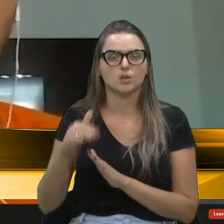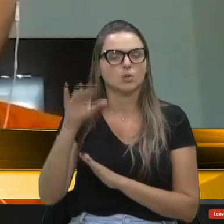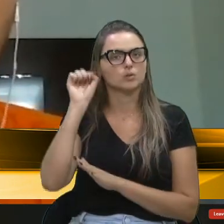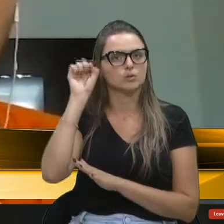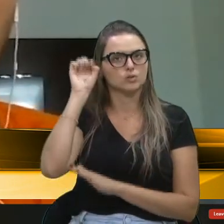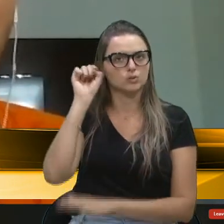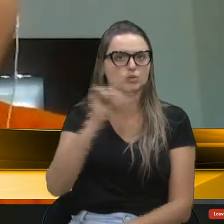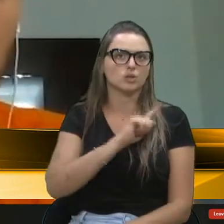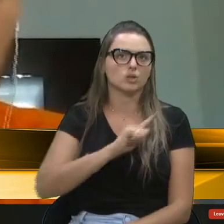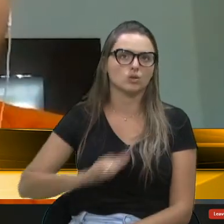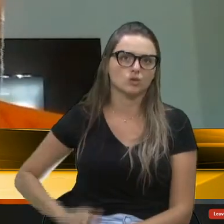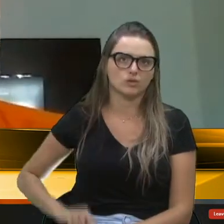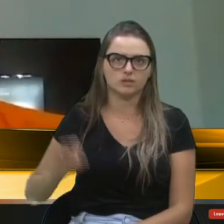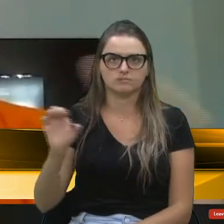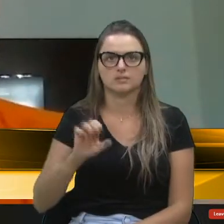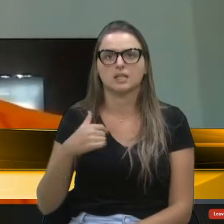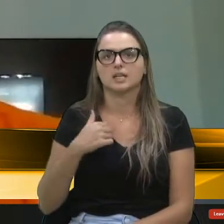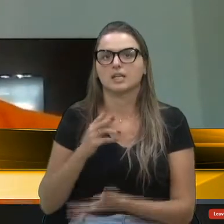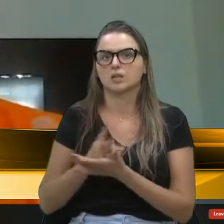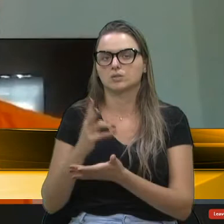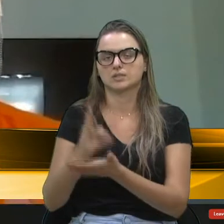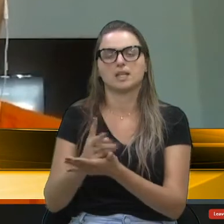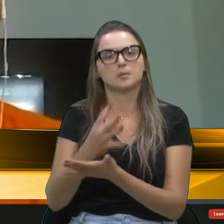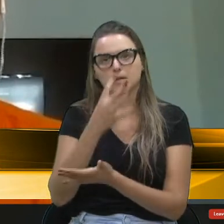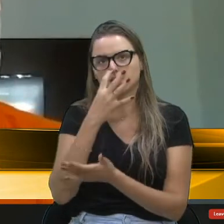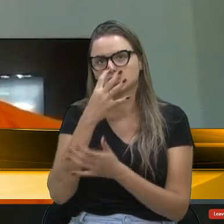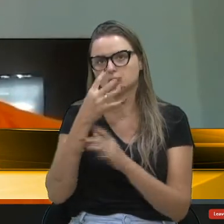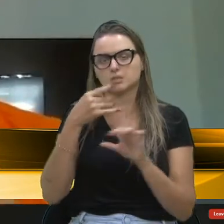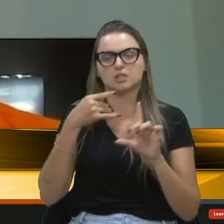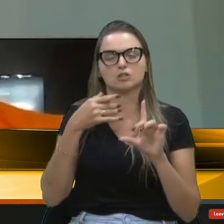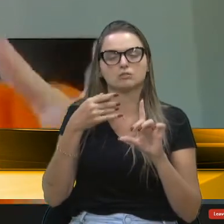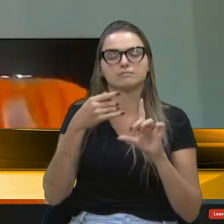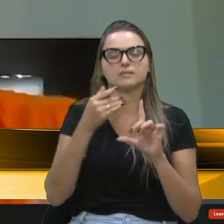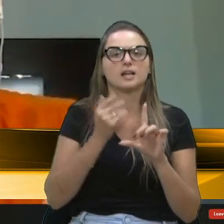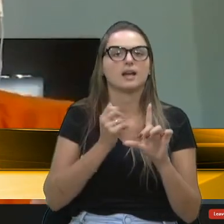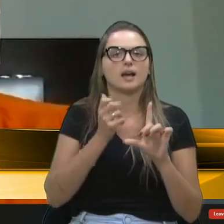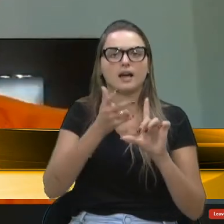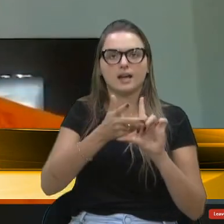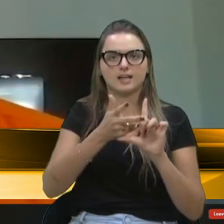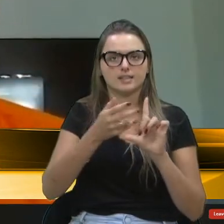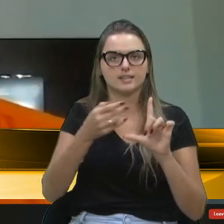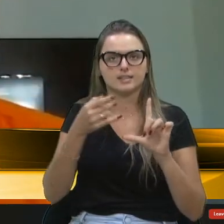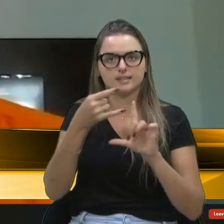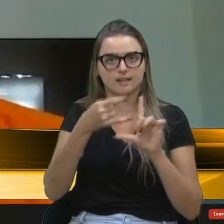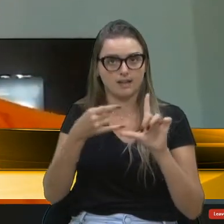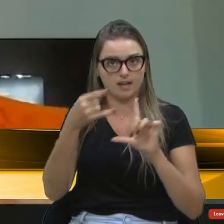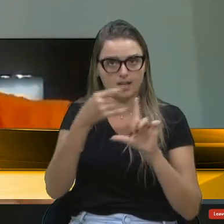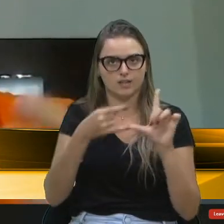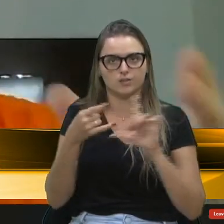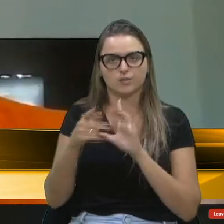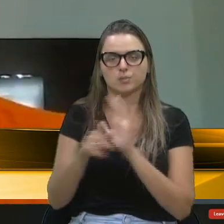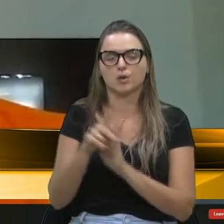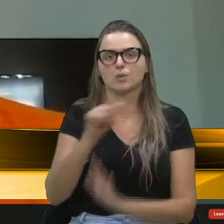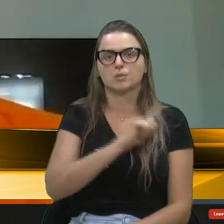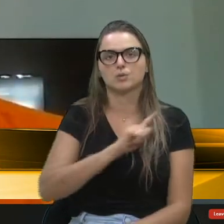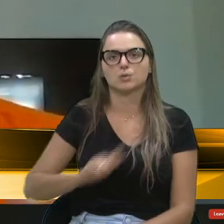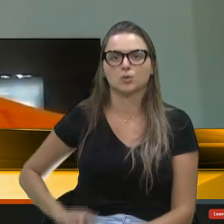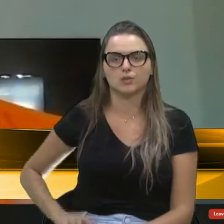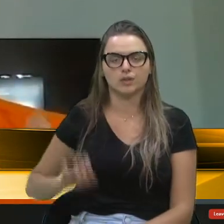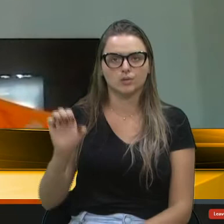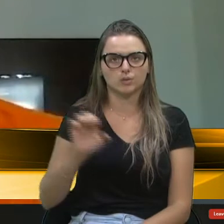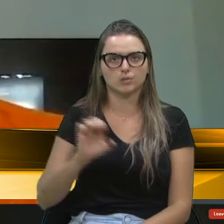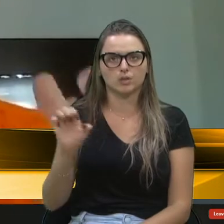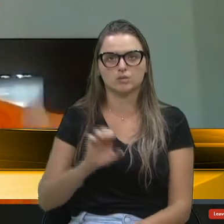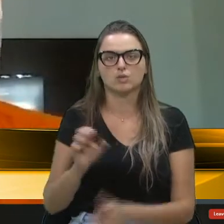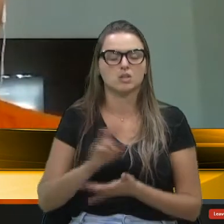tenho ficado atento às lives do governador, até para a gente tentar entender o porquê que a gente vem tomando tais medidas, ele nunca